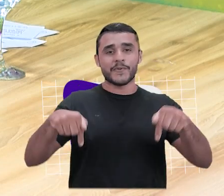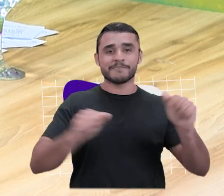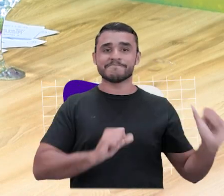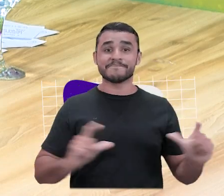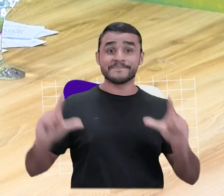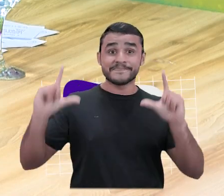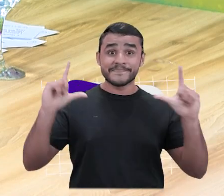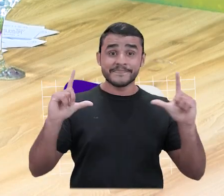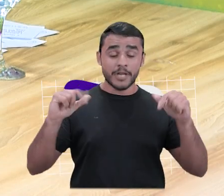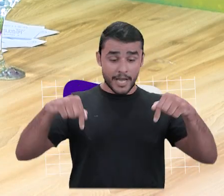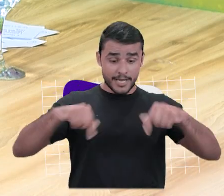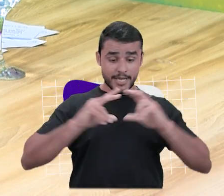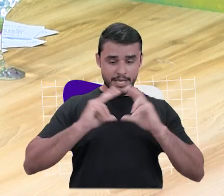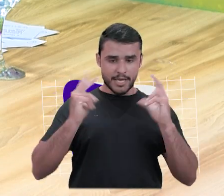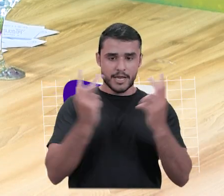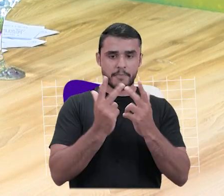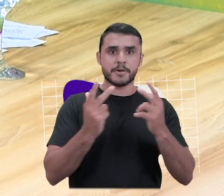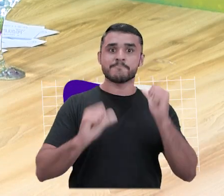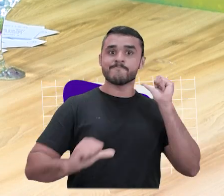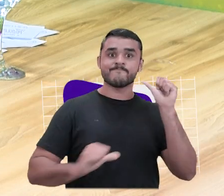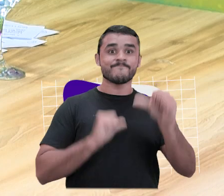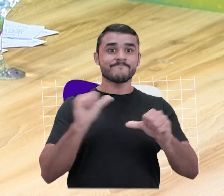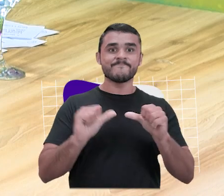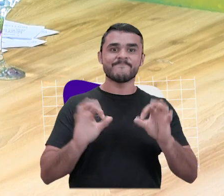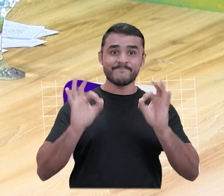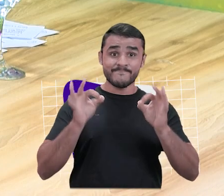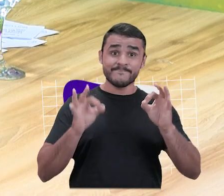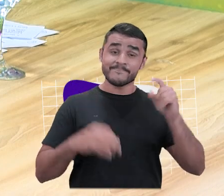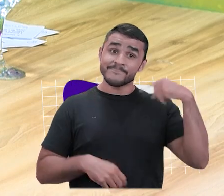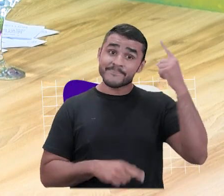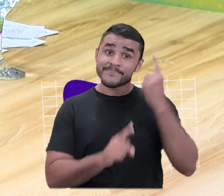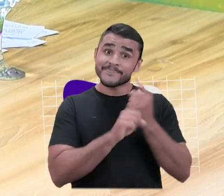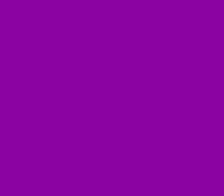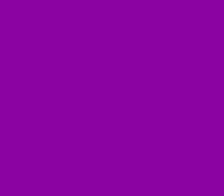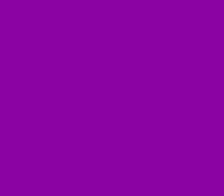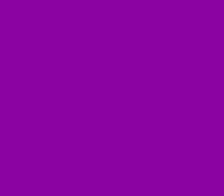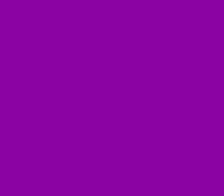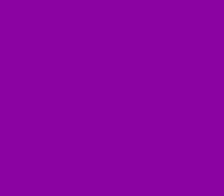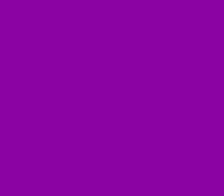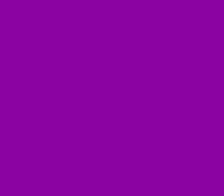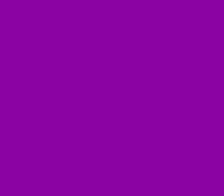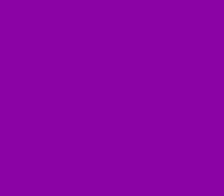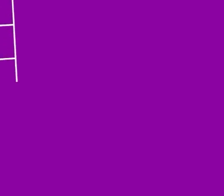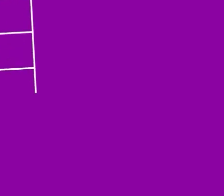momento. É uma mudança muito grande. E é isso, até o próximo episódio. Tchau, tchau.